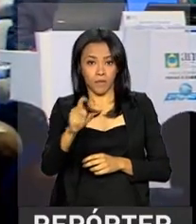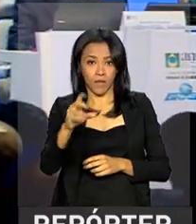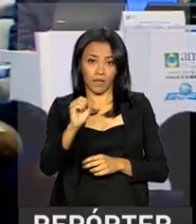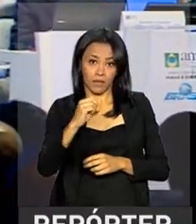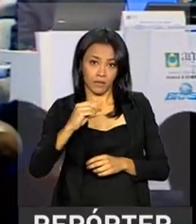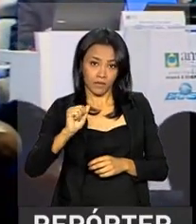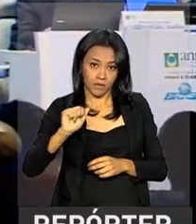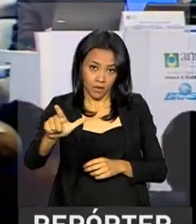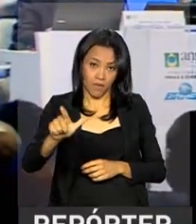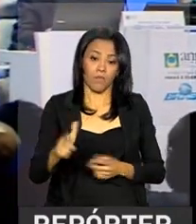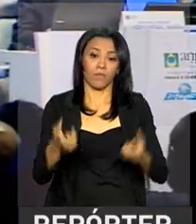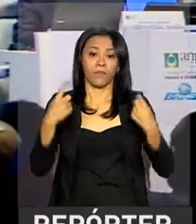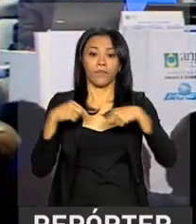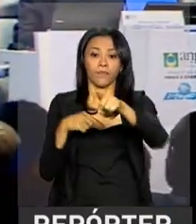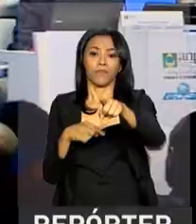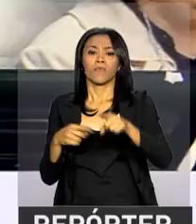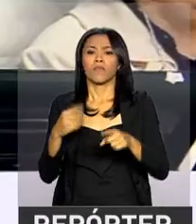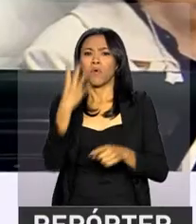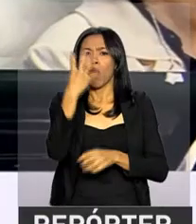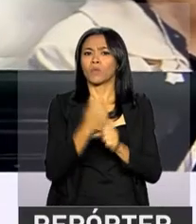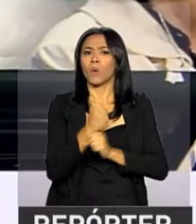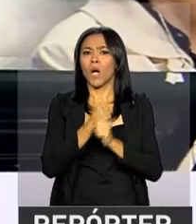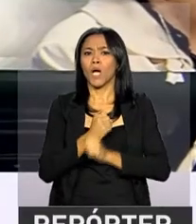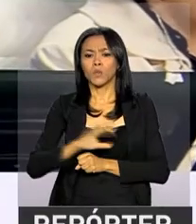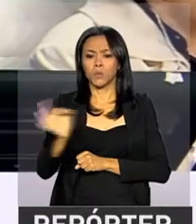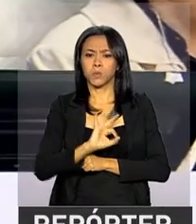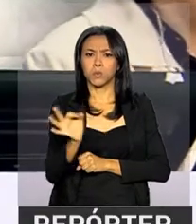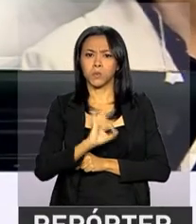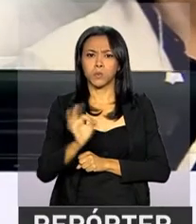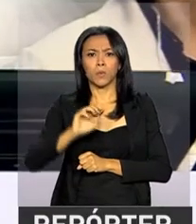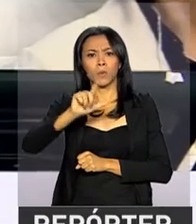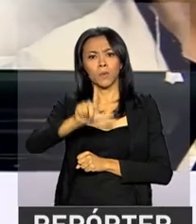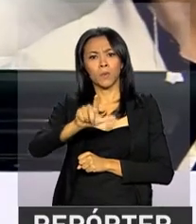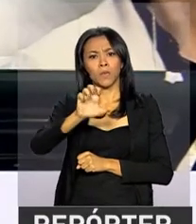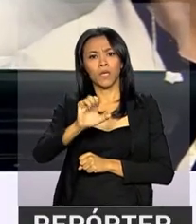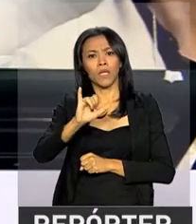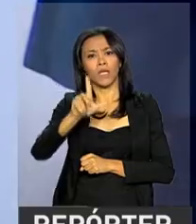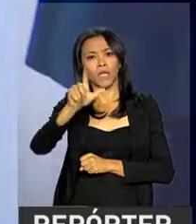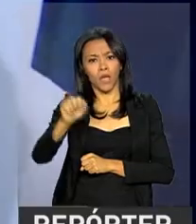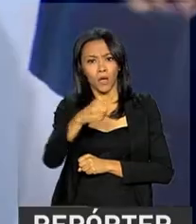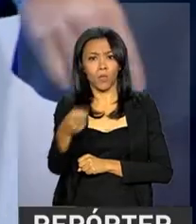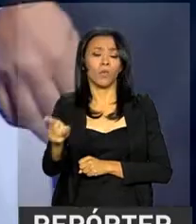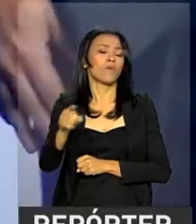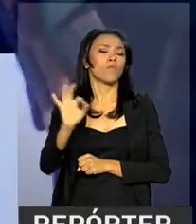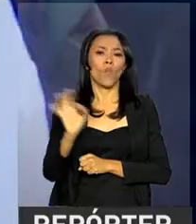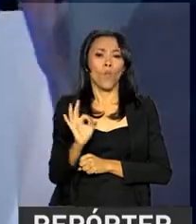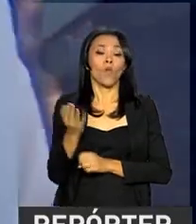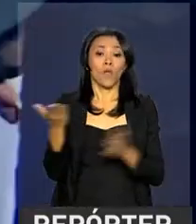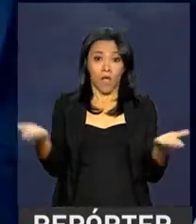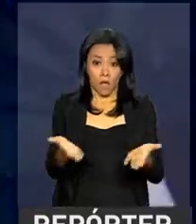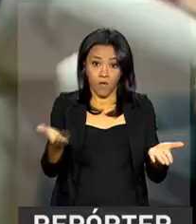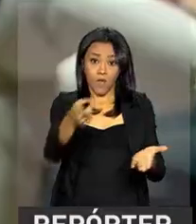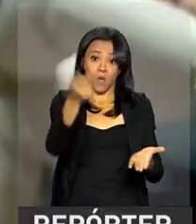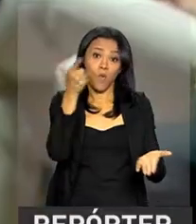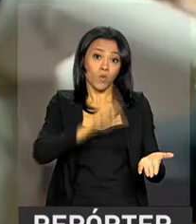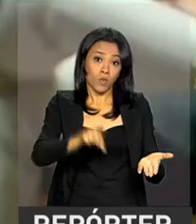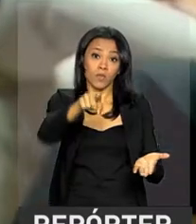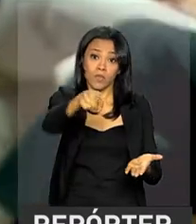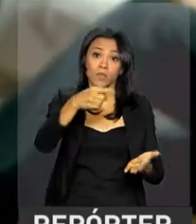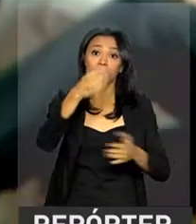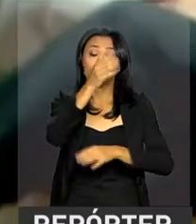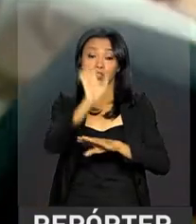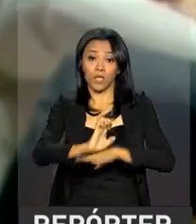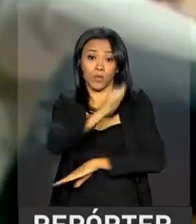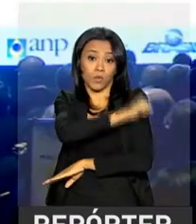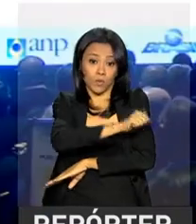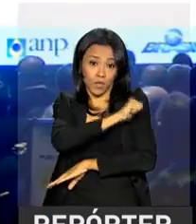de 4 anos sem leilões da camada pré-sal, 2 rodadas ocorreram no Rio de Janeiro e o apetite pelos campos de petróleo e